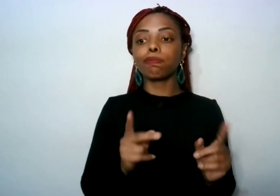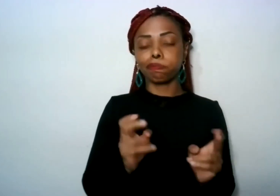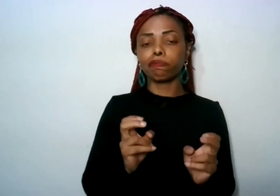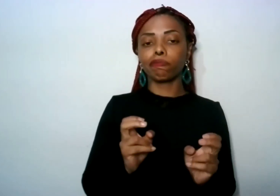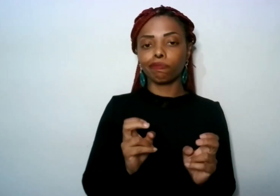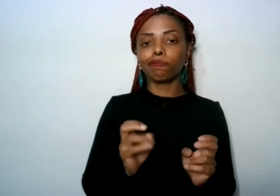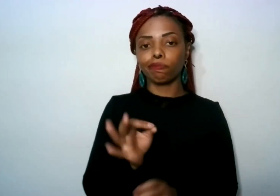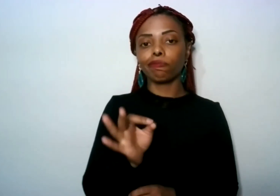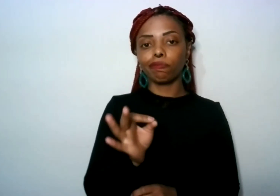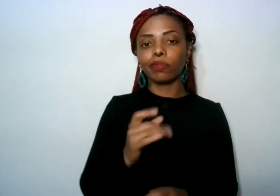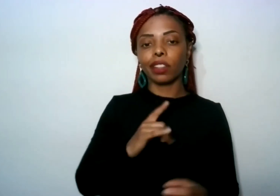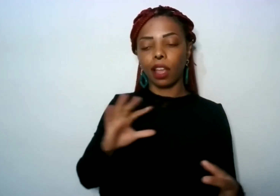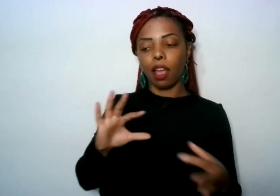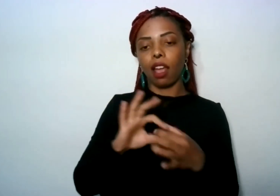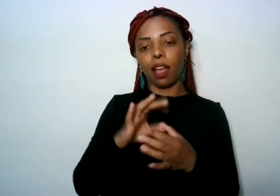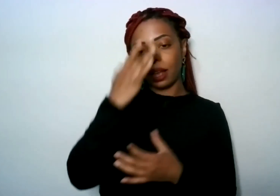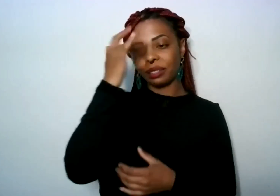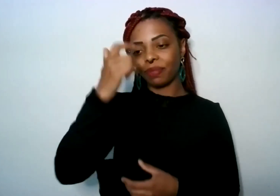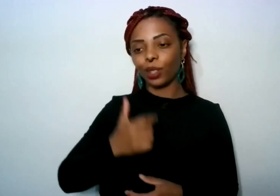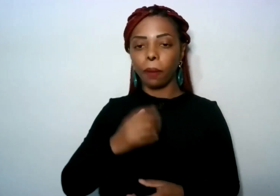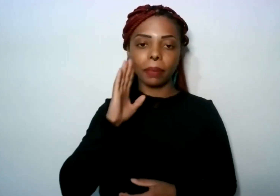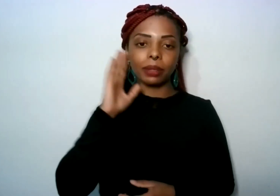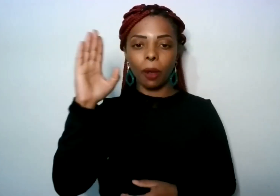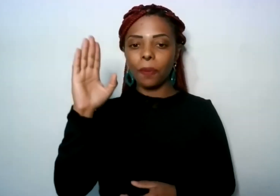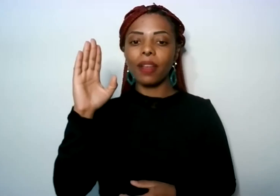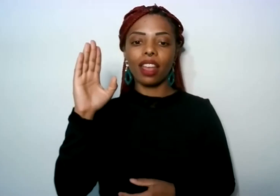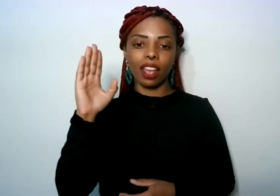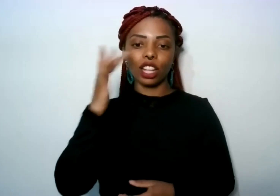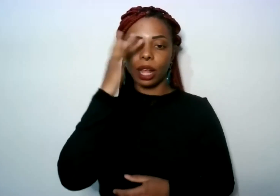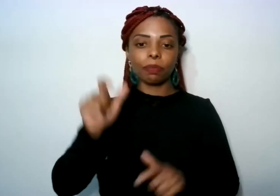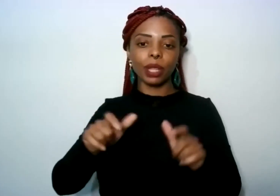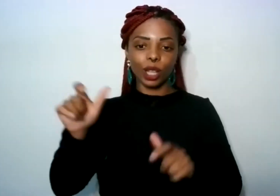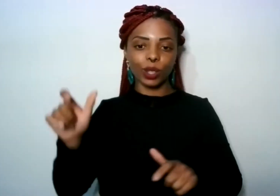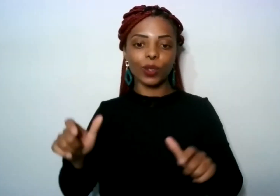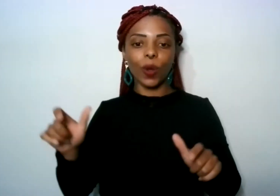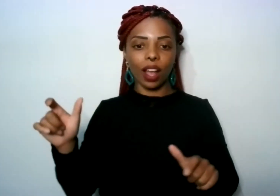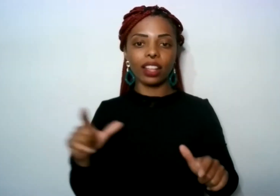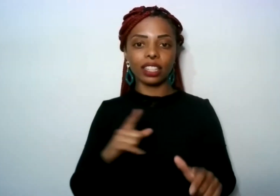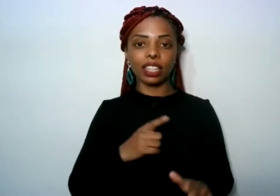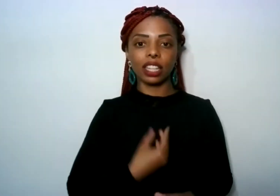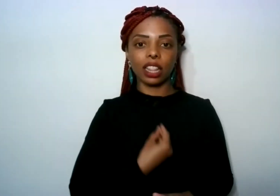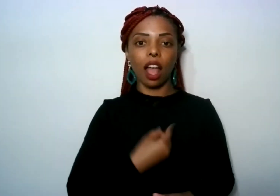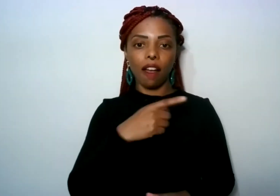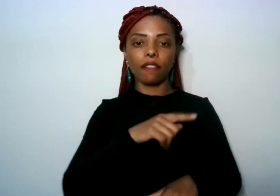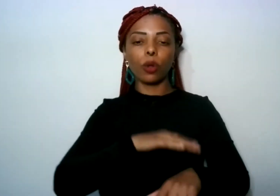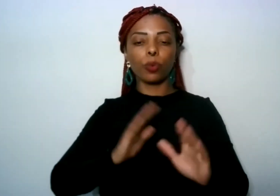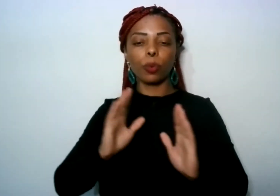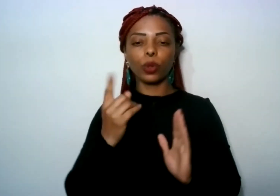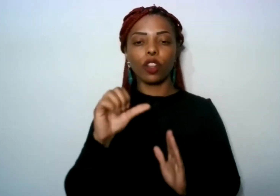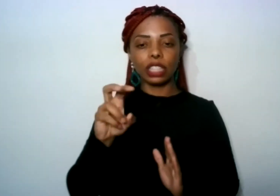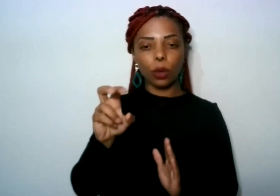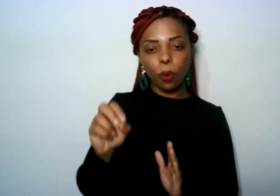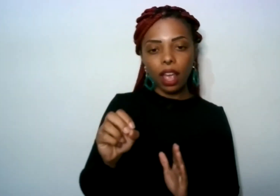ao indivíduo principalmente aos indivíduos que por ali ficaram na década de 50 60 70 até